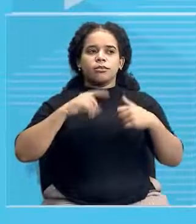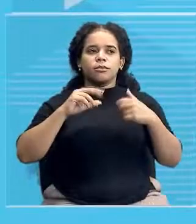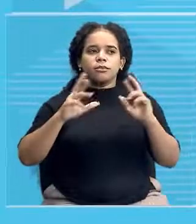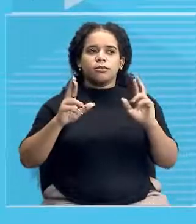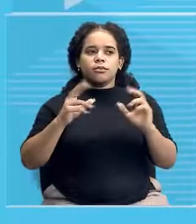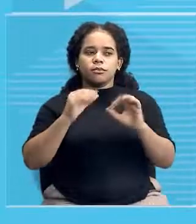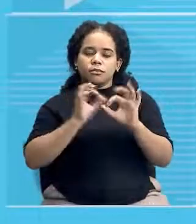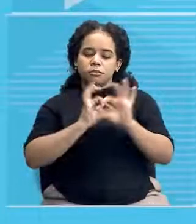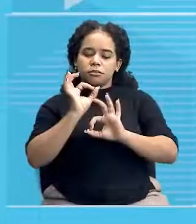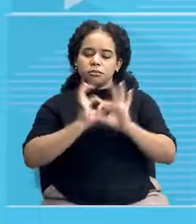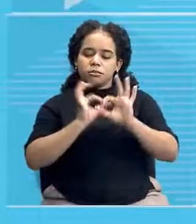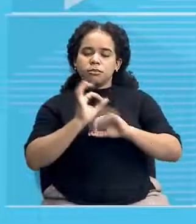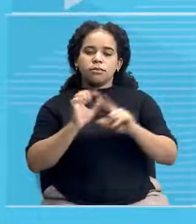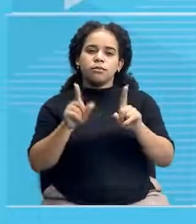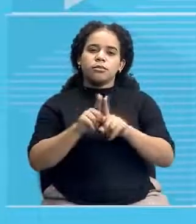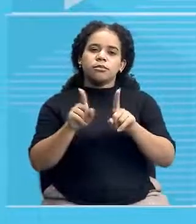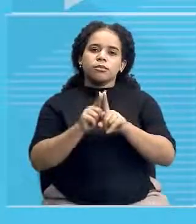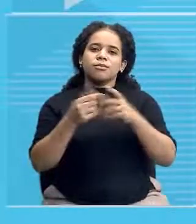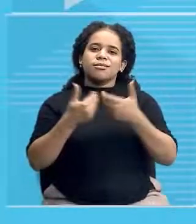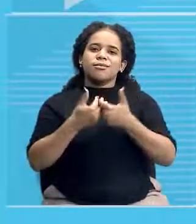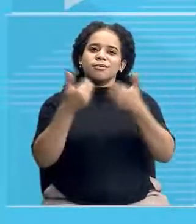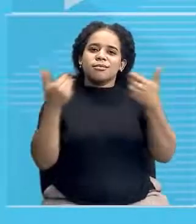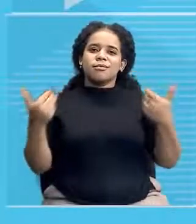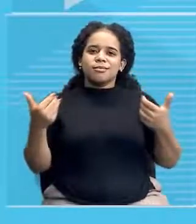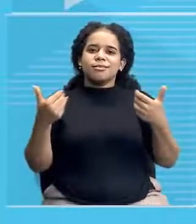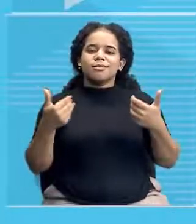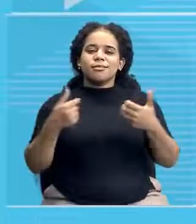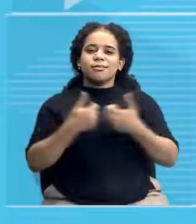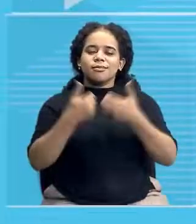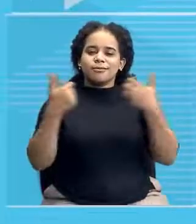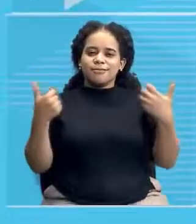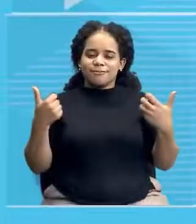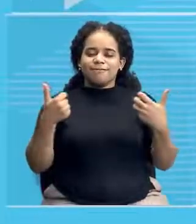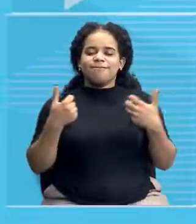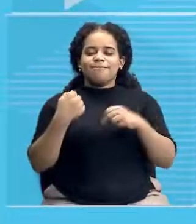desconstrução. E a data de hoje.